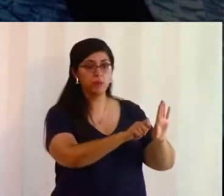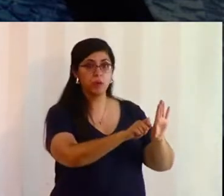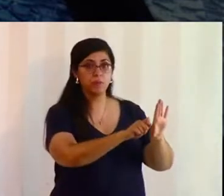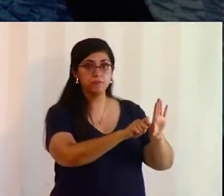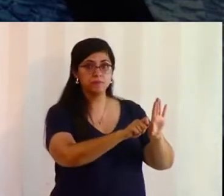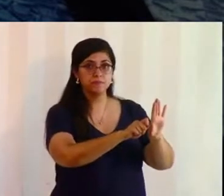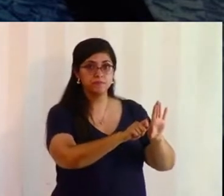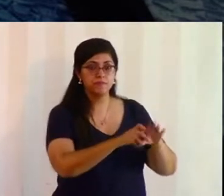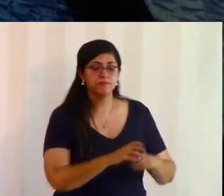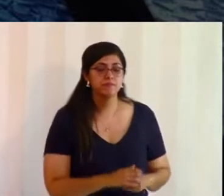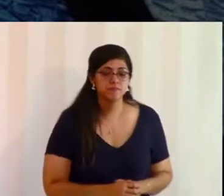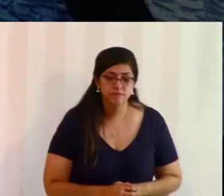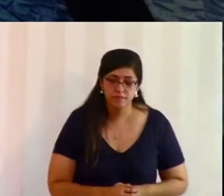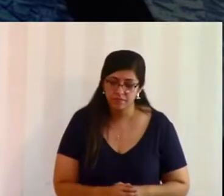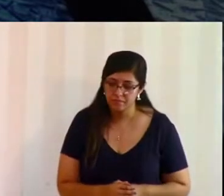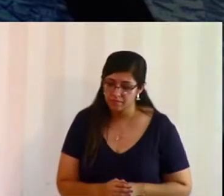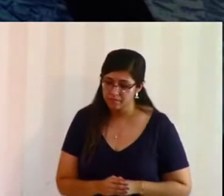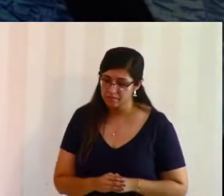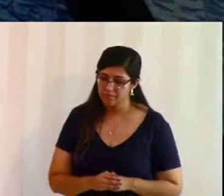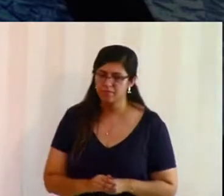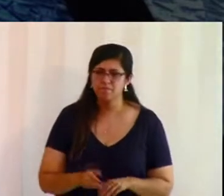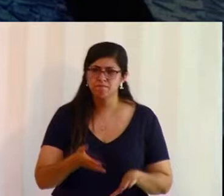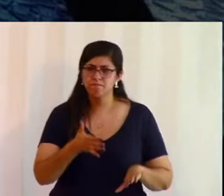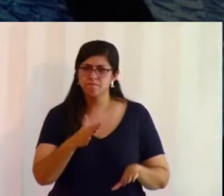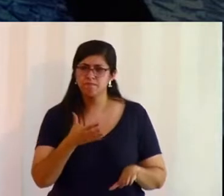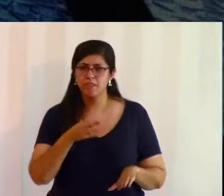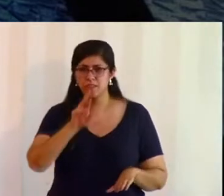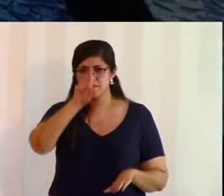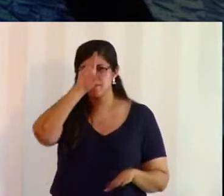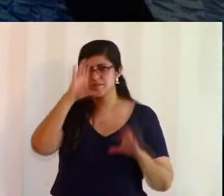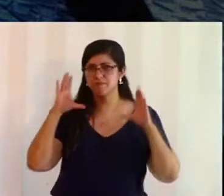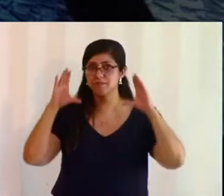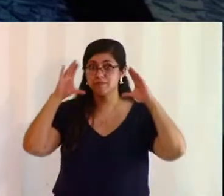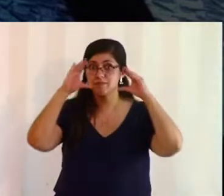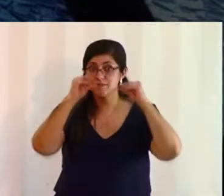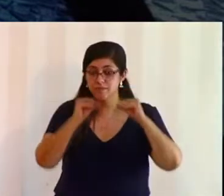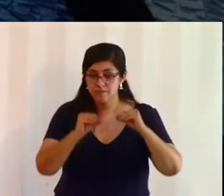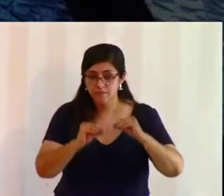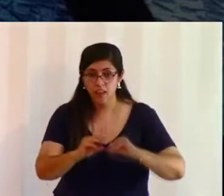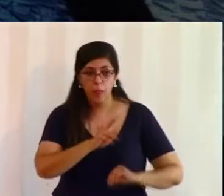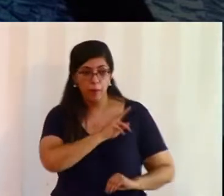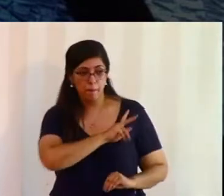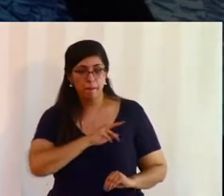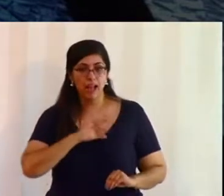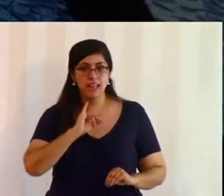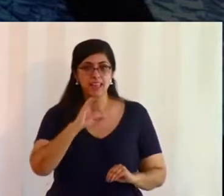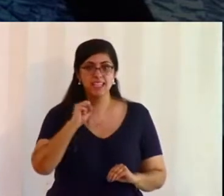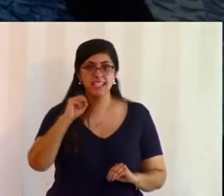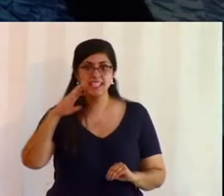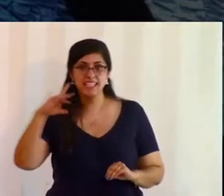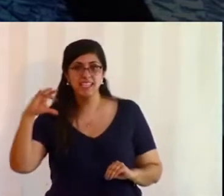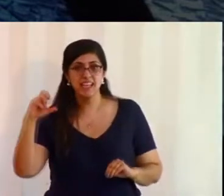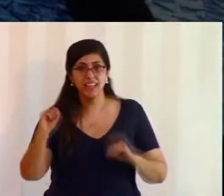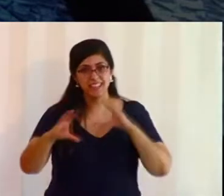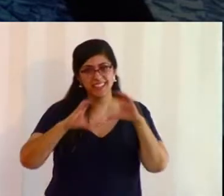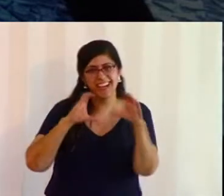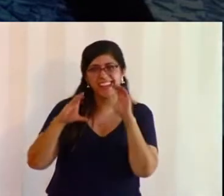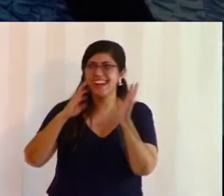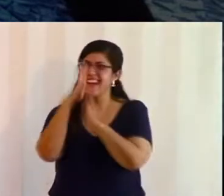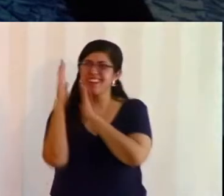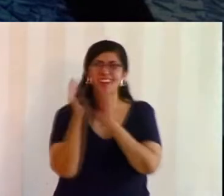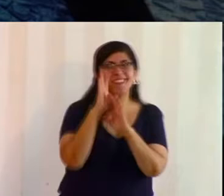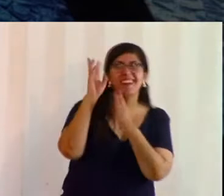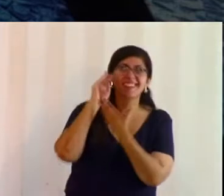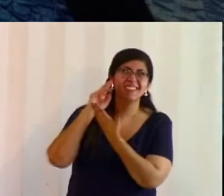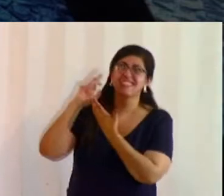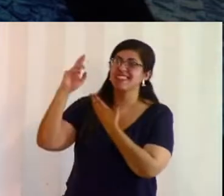os pés no tronco. Por volta da meia-noite, Paulo e Silas oravam e cantavam louvores a